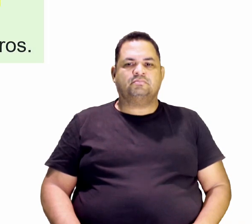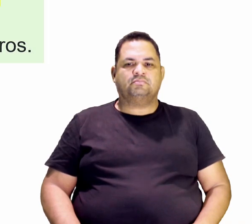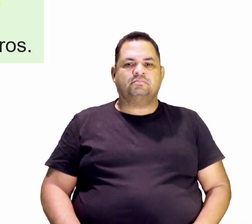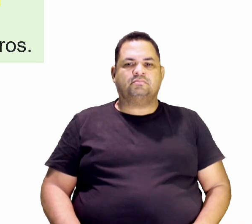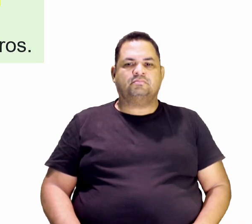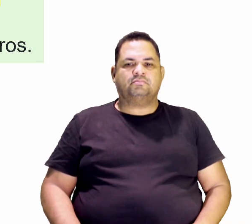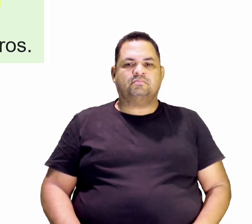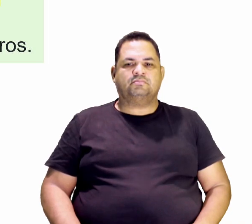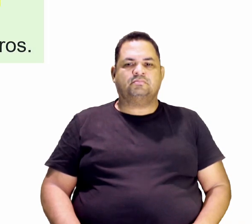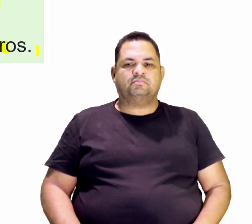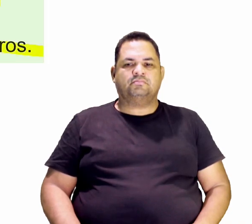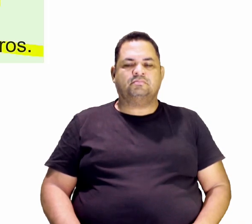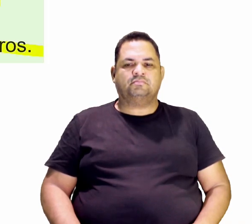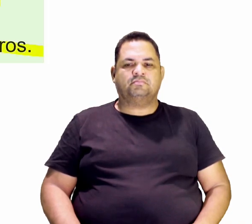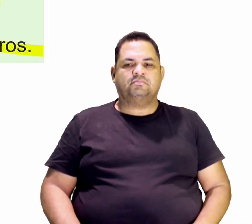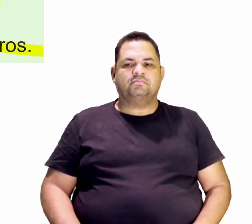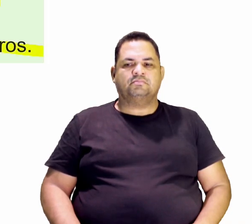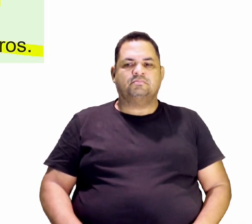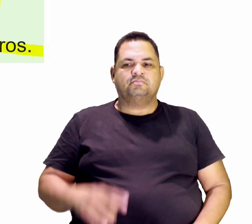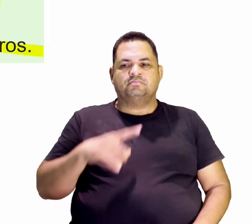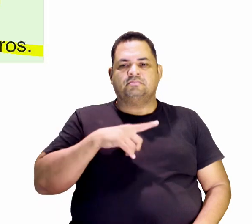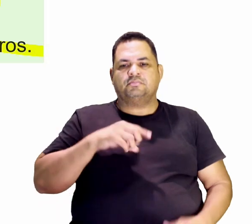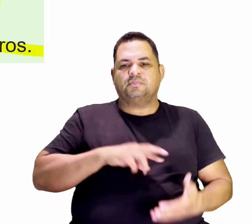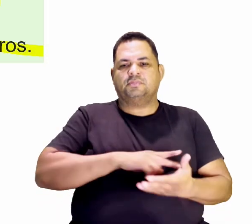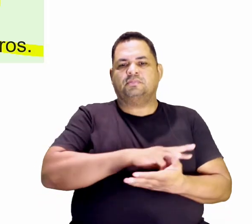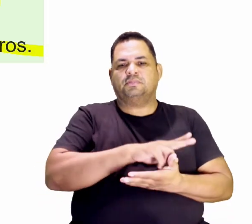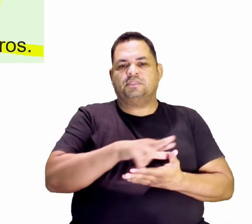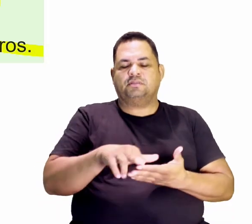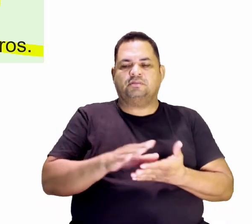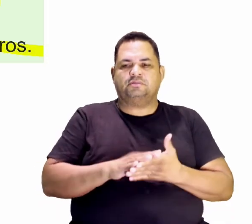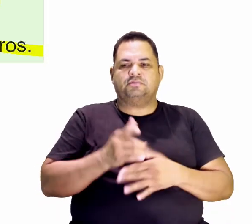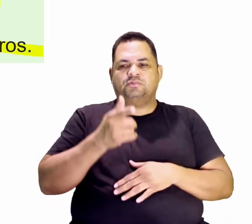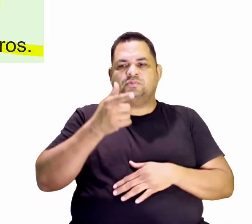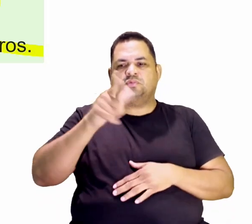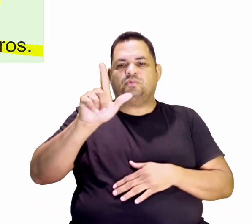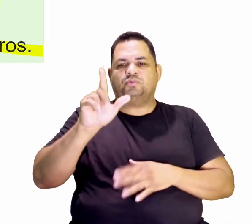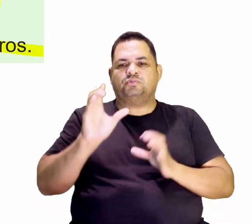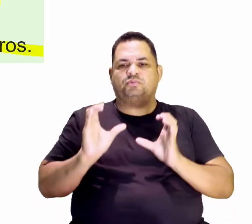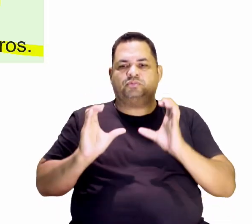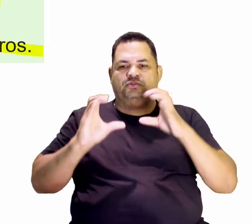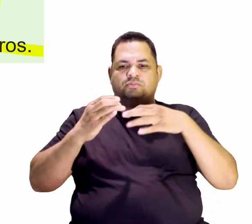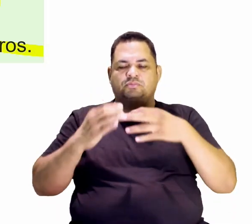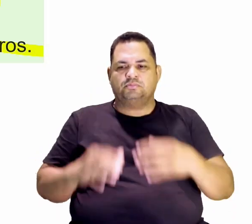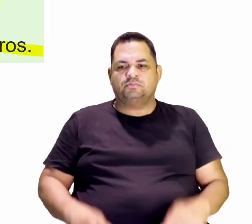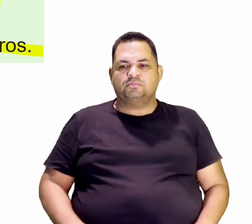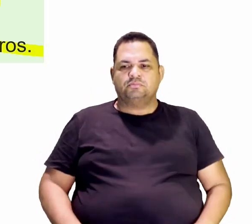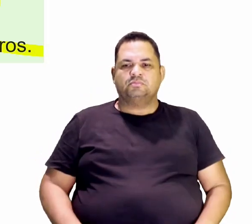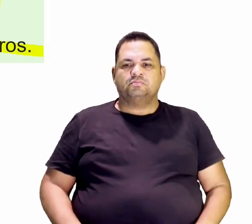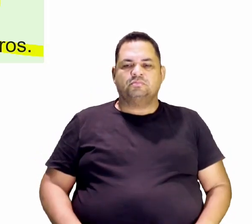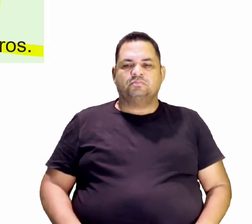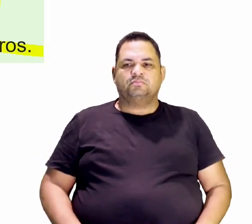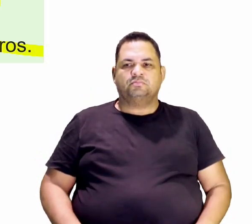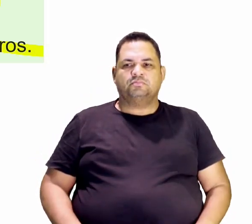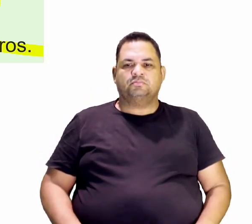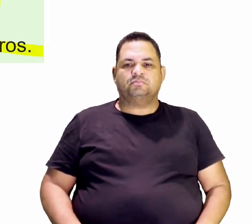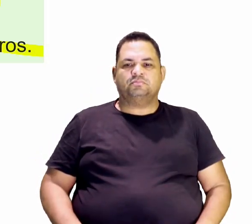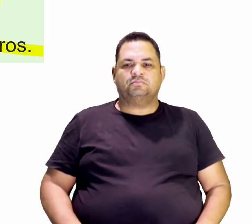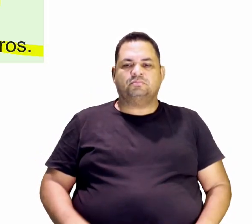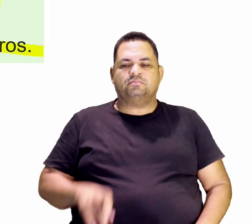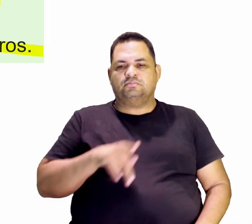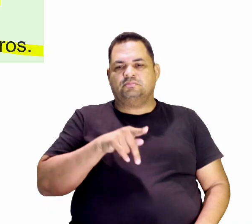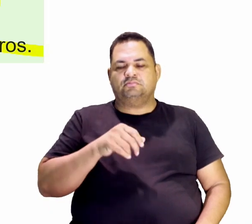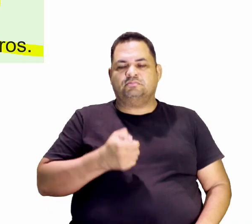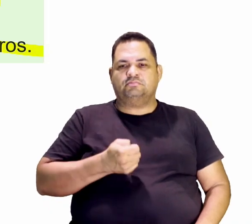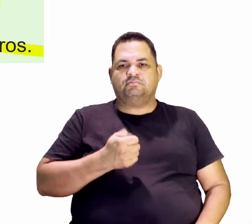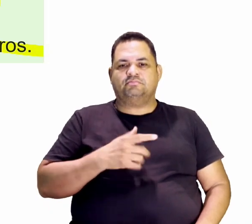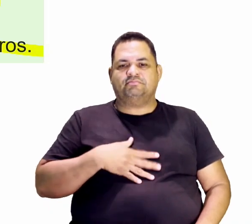cosplayers, indies, e tem uma galera aí surgindo a todo dia, a todo momento, né, gente? A prof quase não